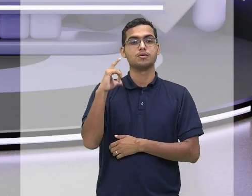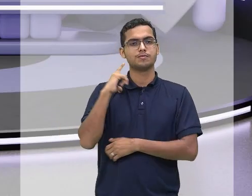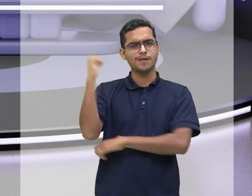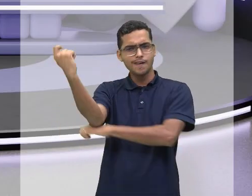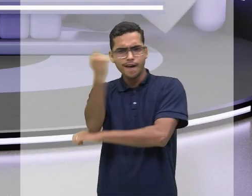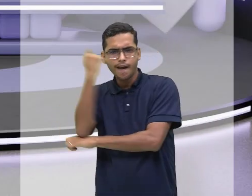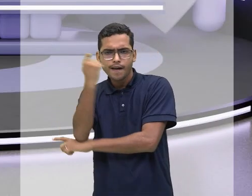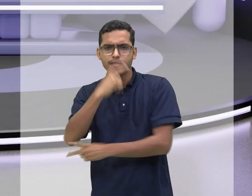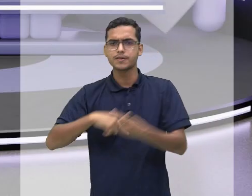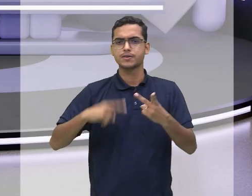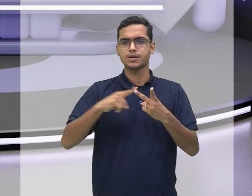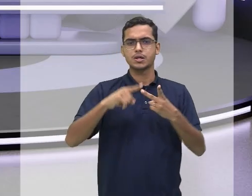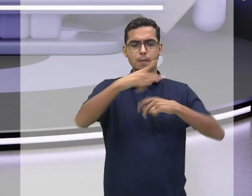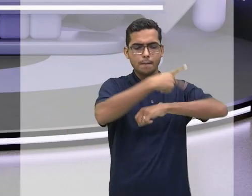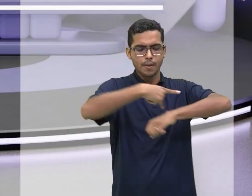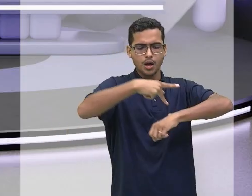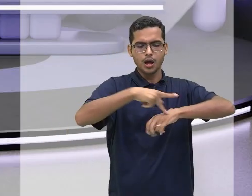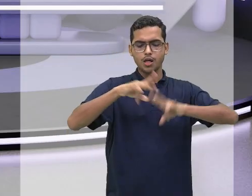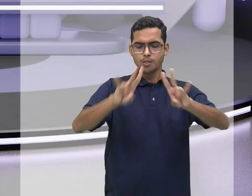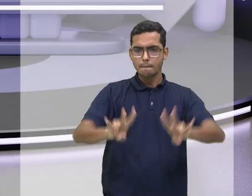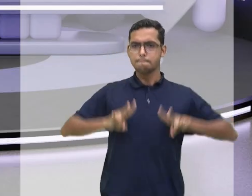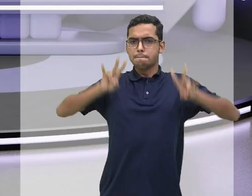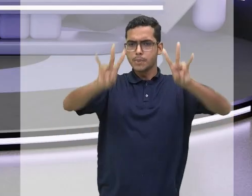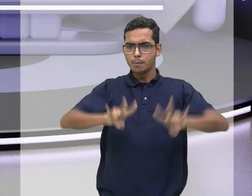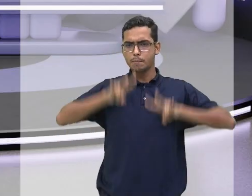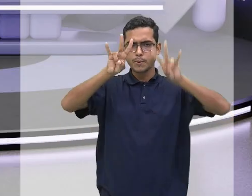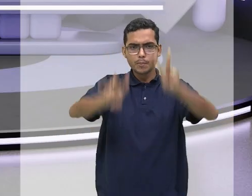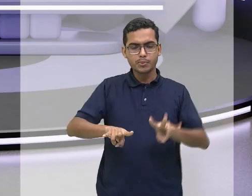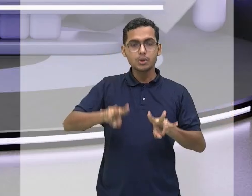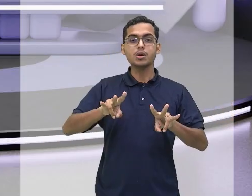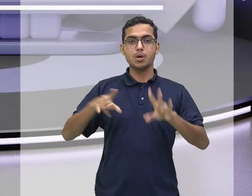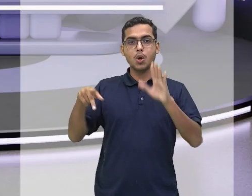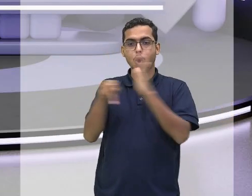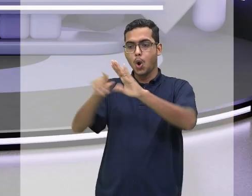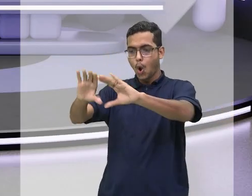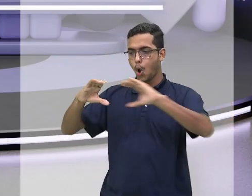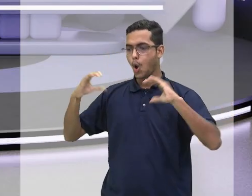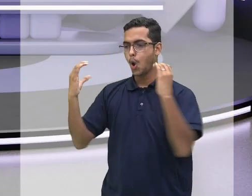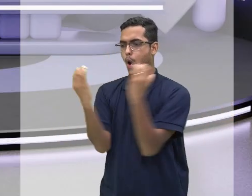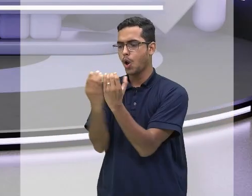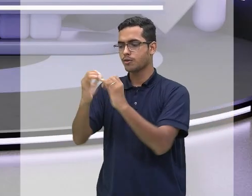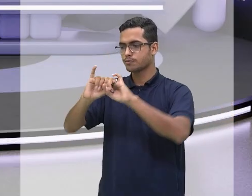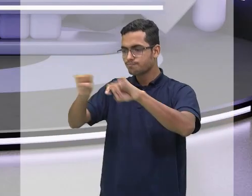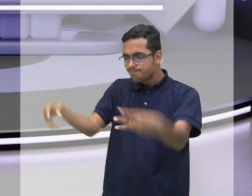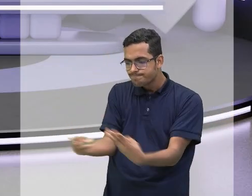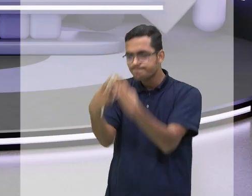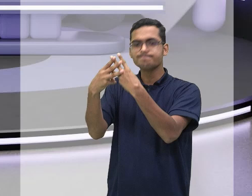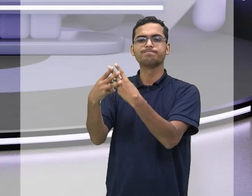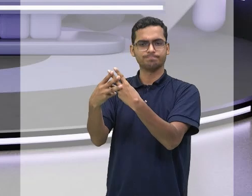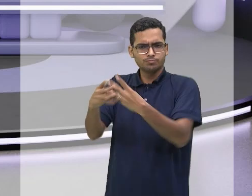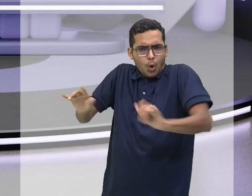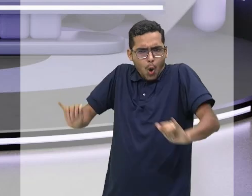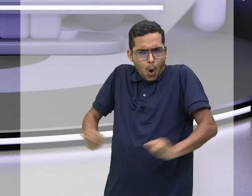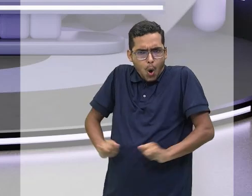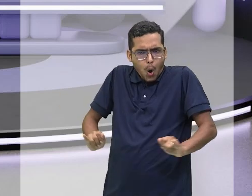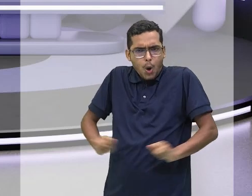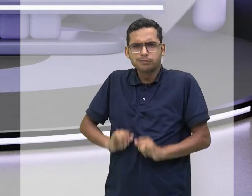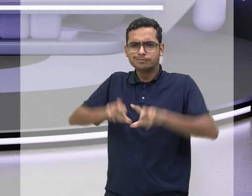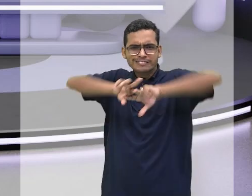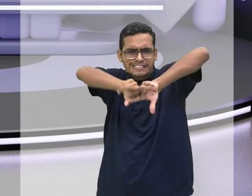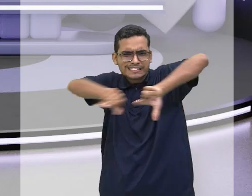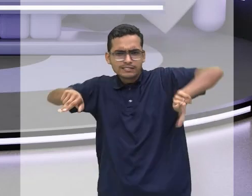que comunidades judaicas foram perseguidas, inclusive foram vítimas de situações de